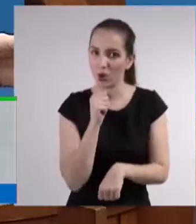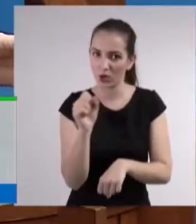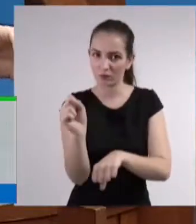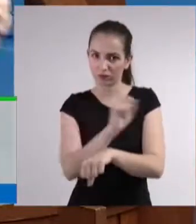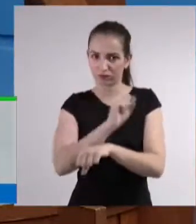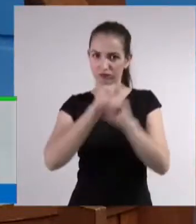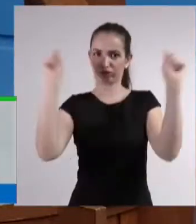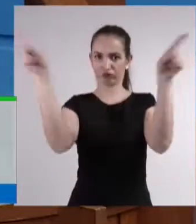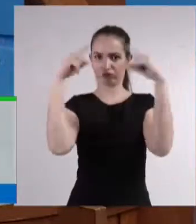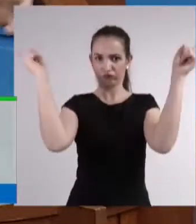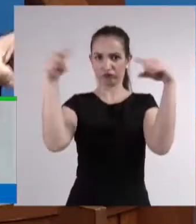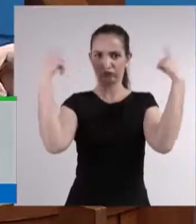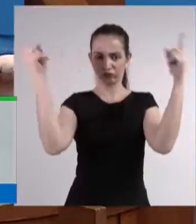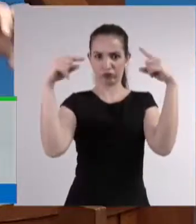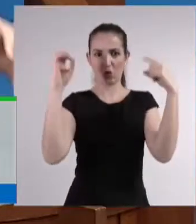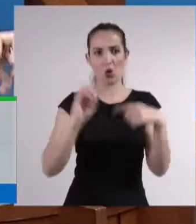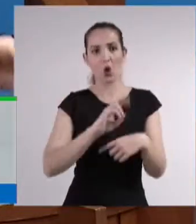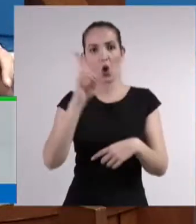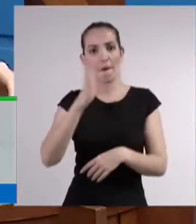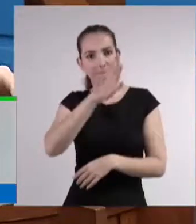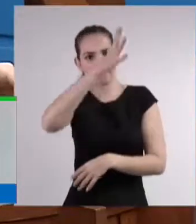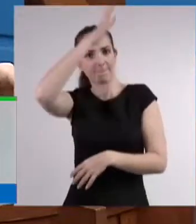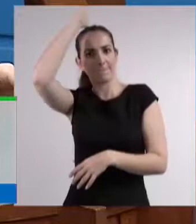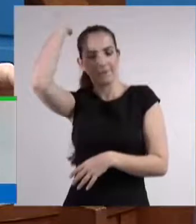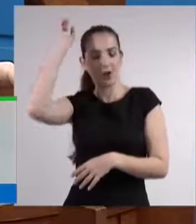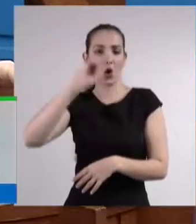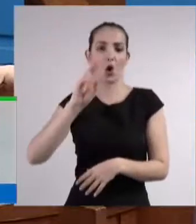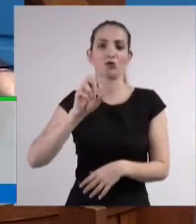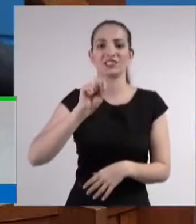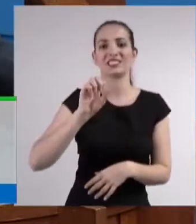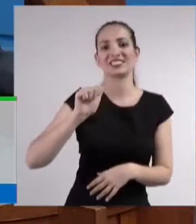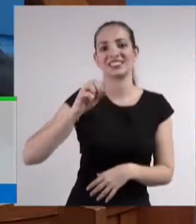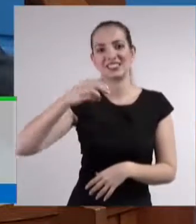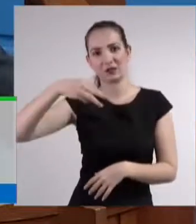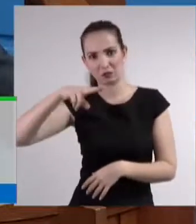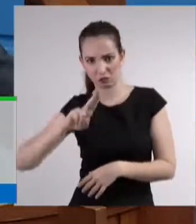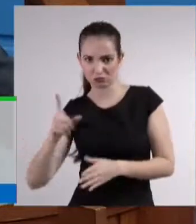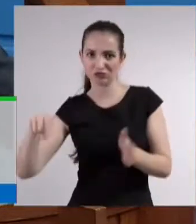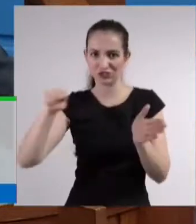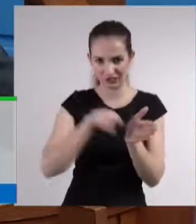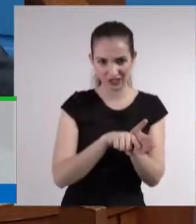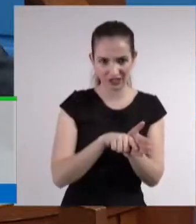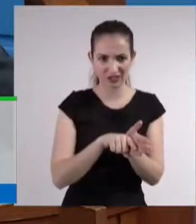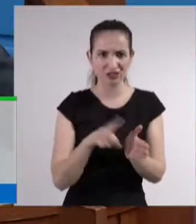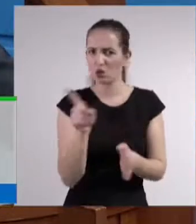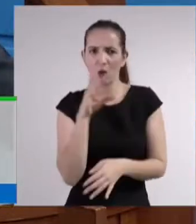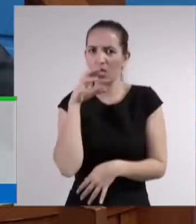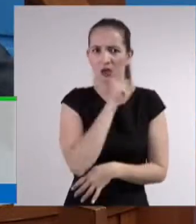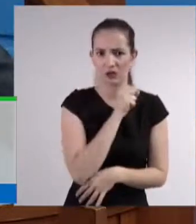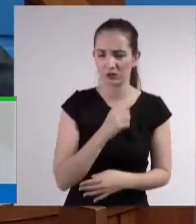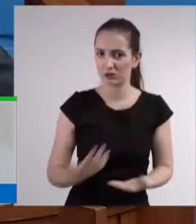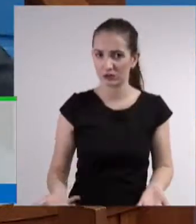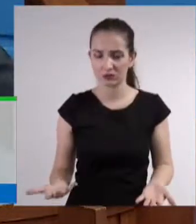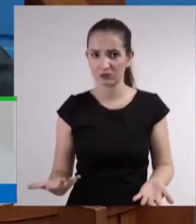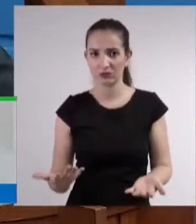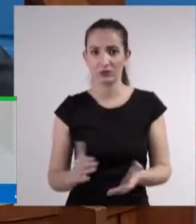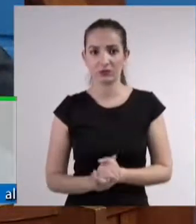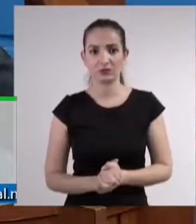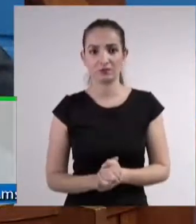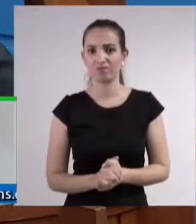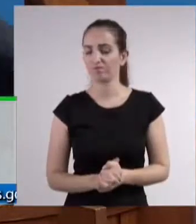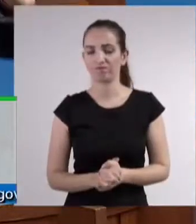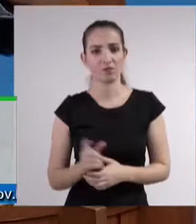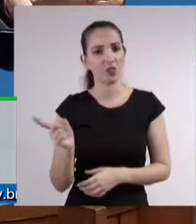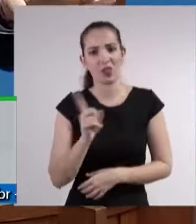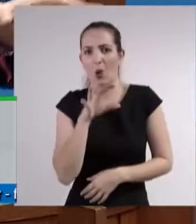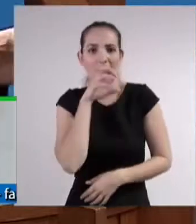ambulância do Corpo de Bombeiros ou do SAMU chegar, não é um serviço de urgência. Não é um serviço de